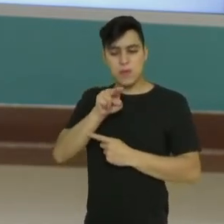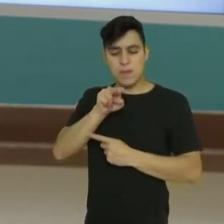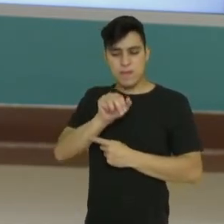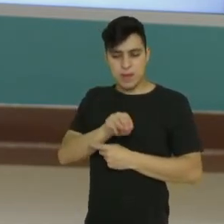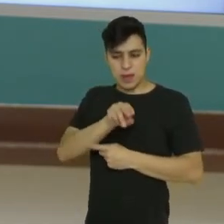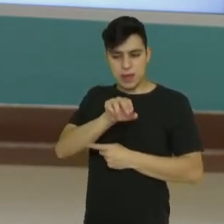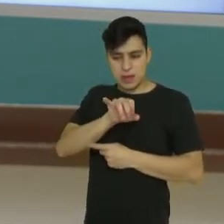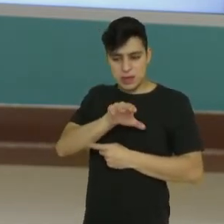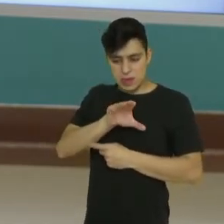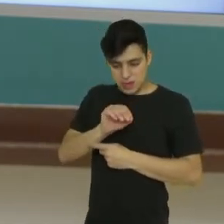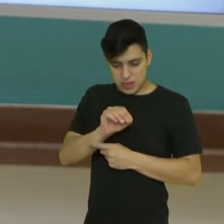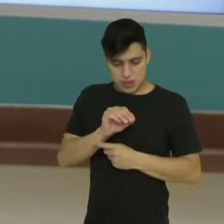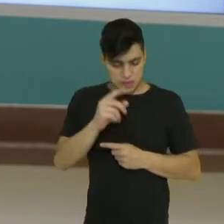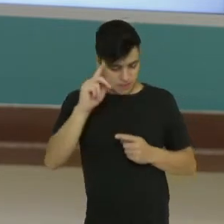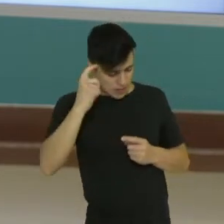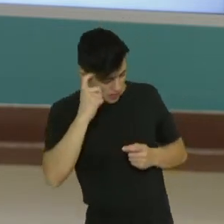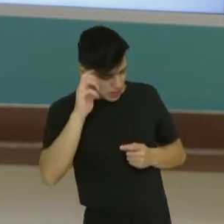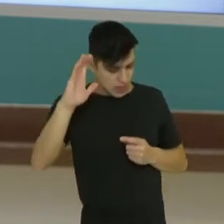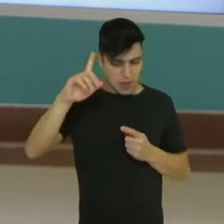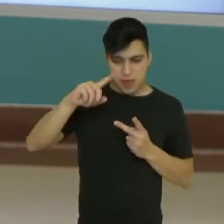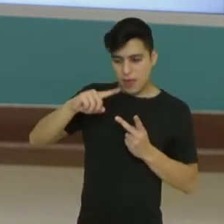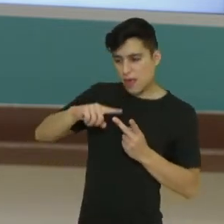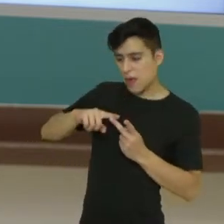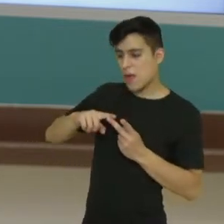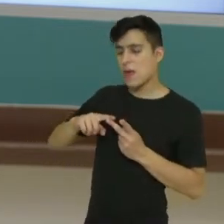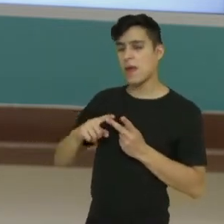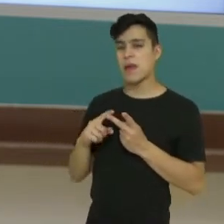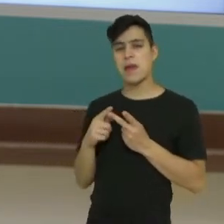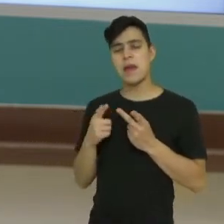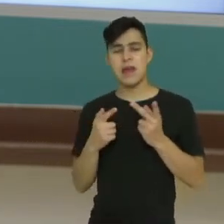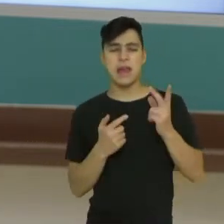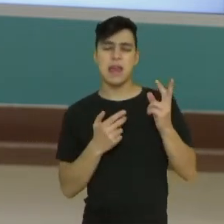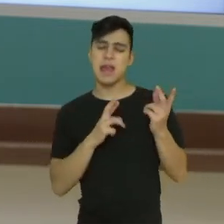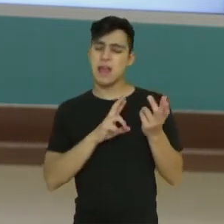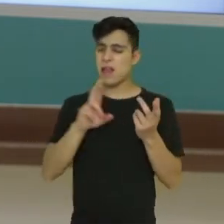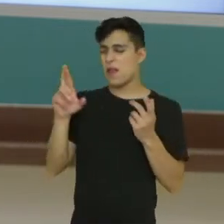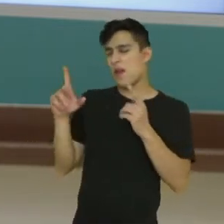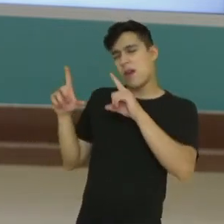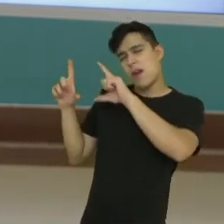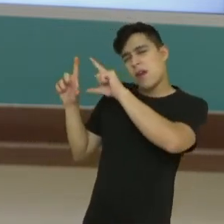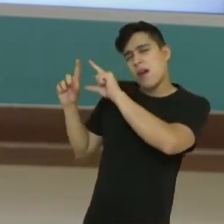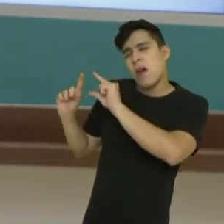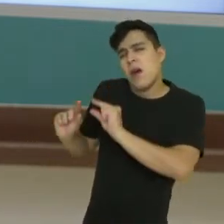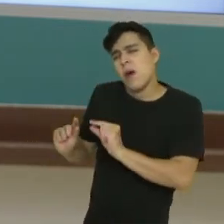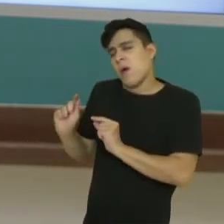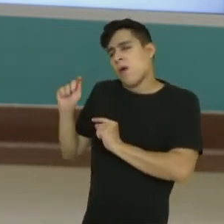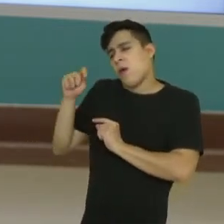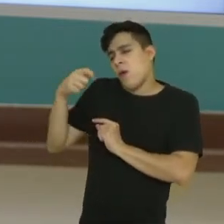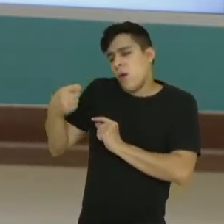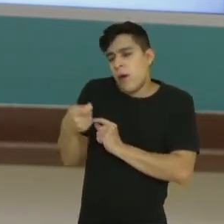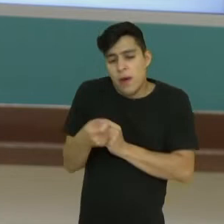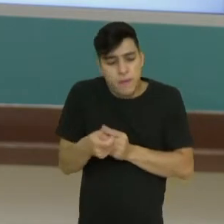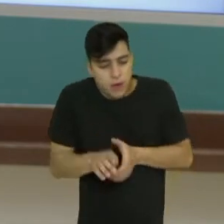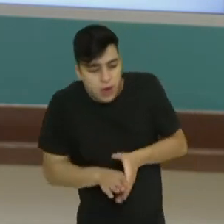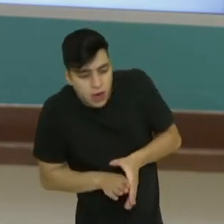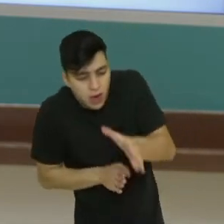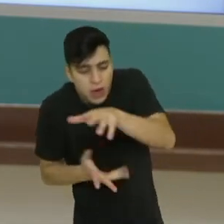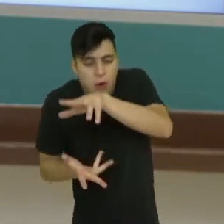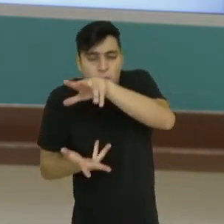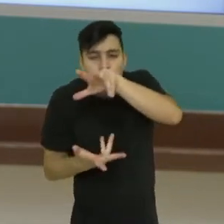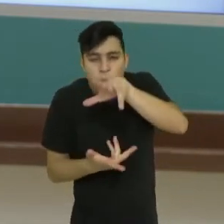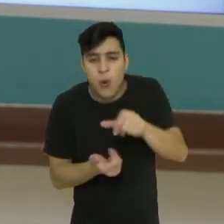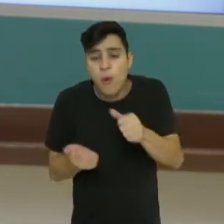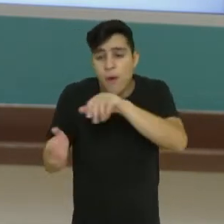existência de uma ciência. A religião começa a perder um pouco de força na questão de, vamos colocar, de direção da humanidade, e a